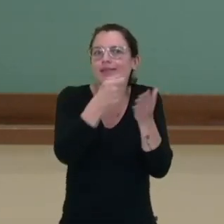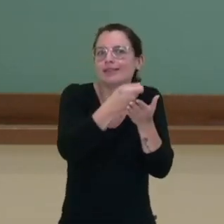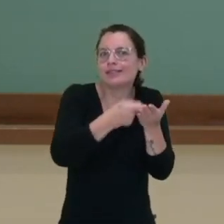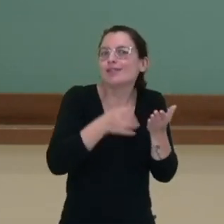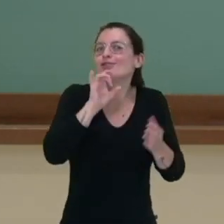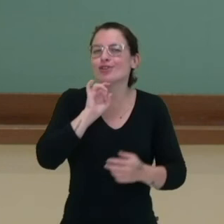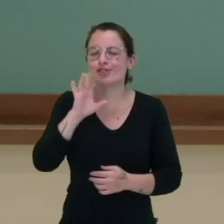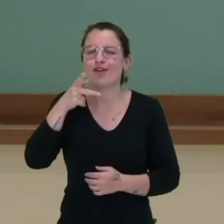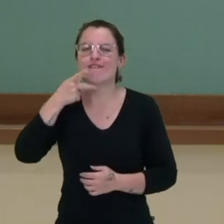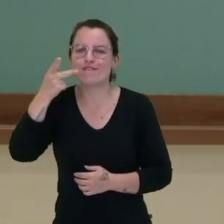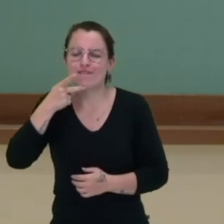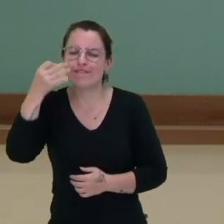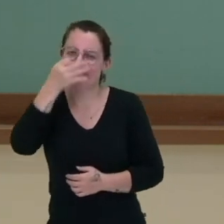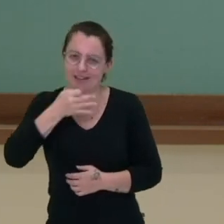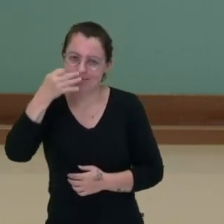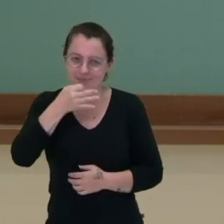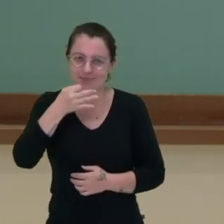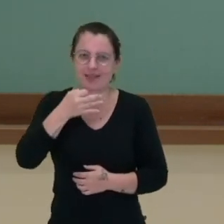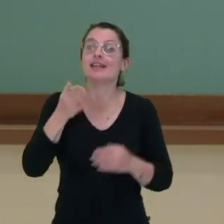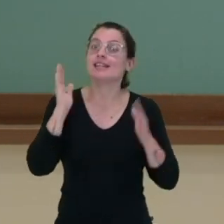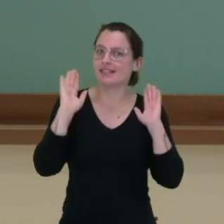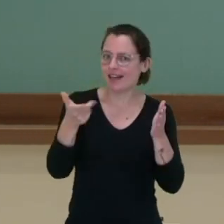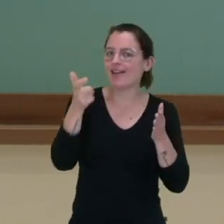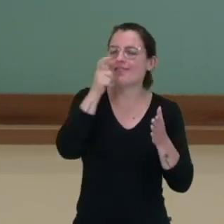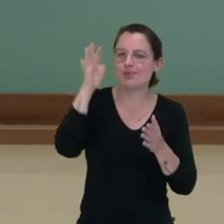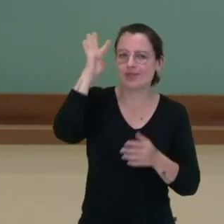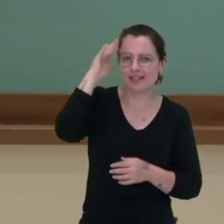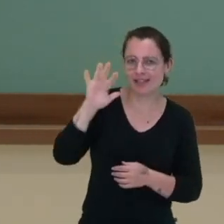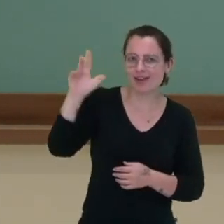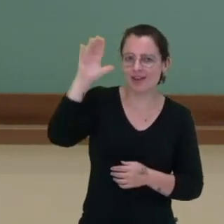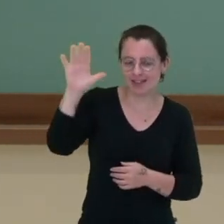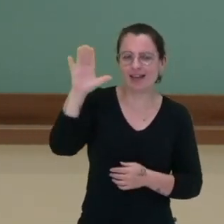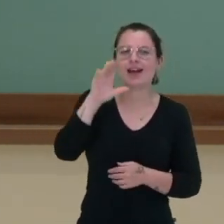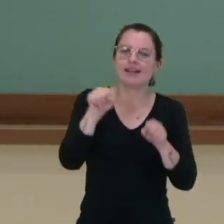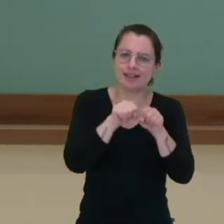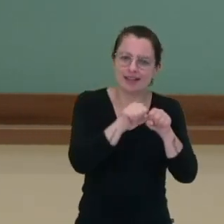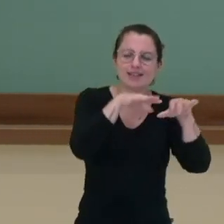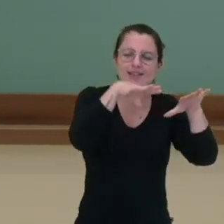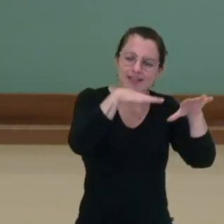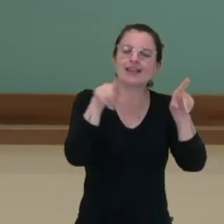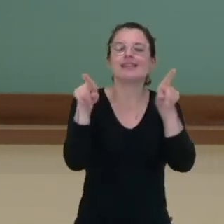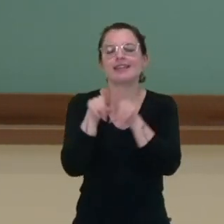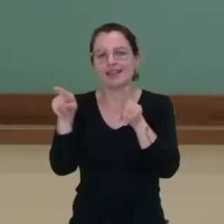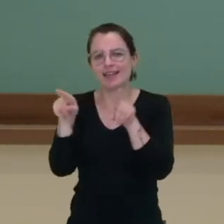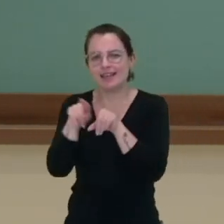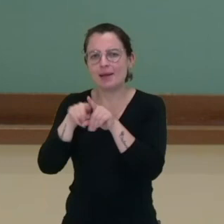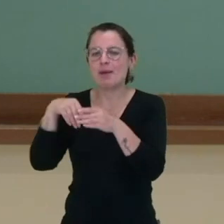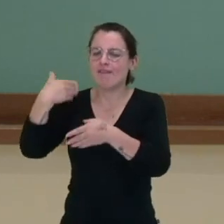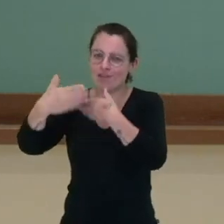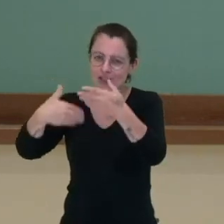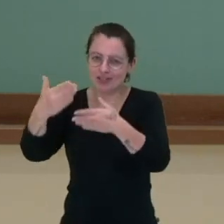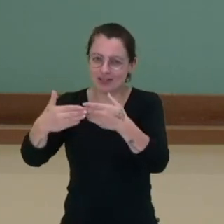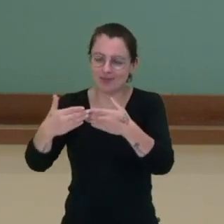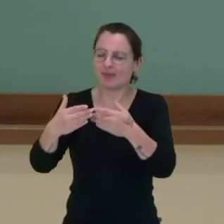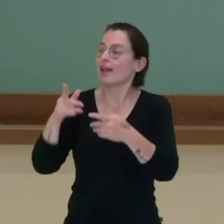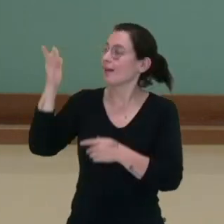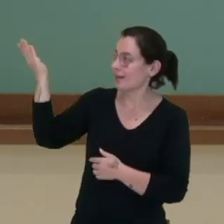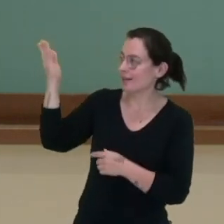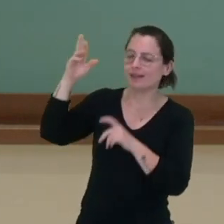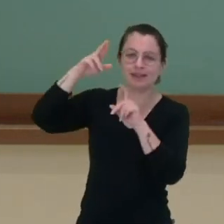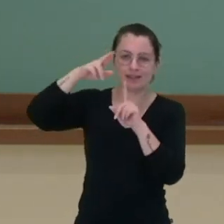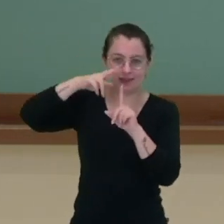e a teoria evolucionista de Charles Darwin, né? Aqui as nossas referências de aula. Agradeço a sua